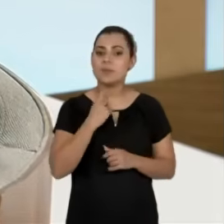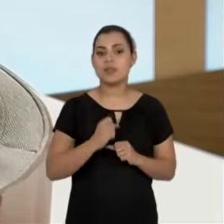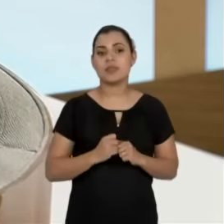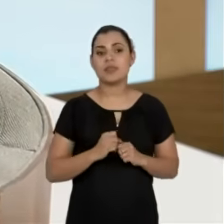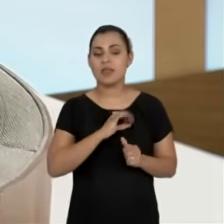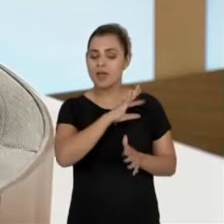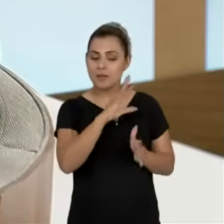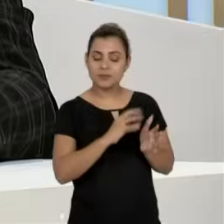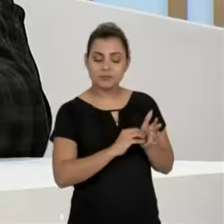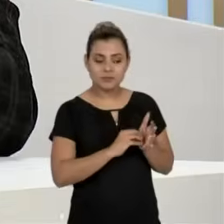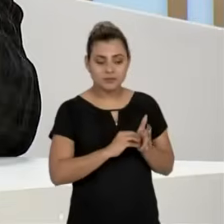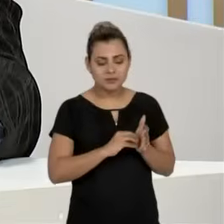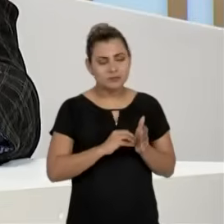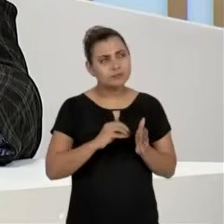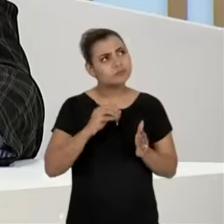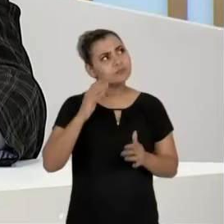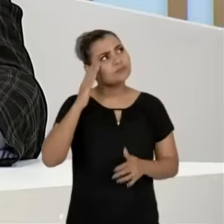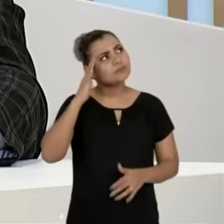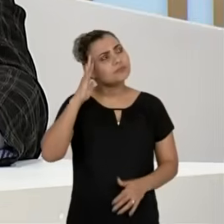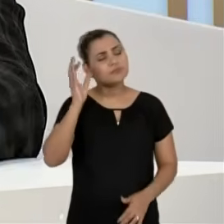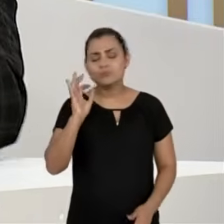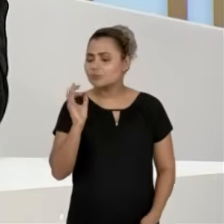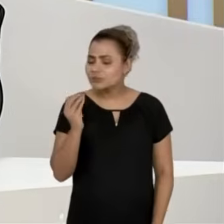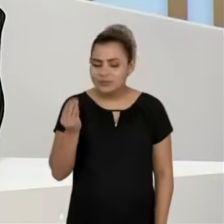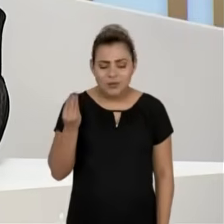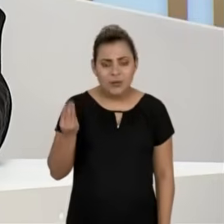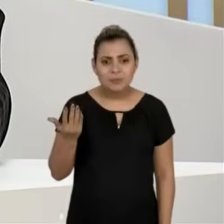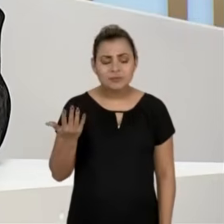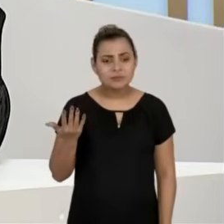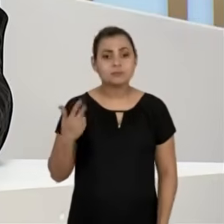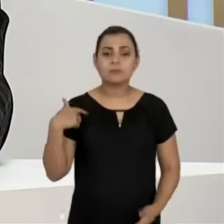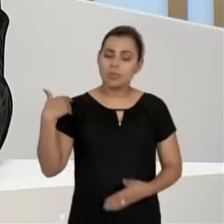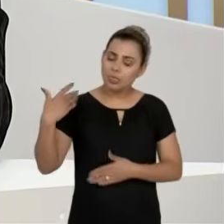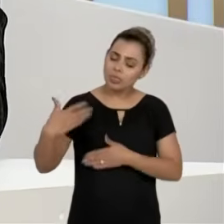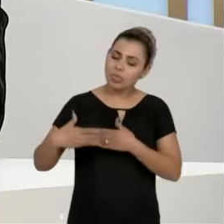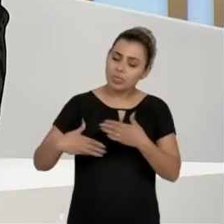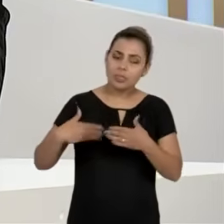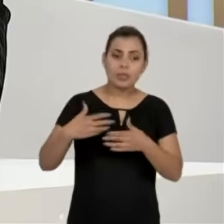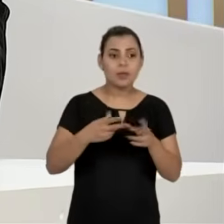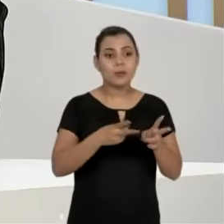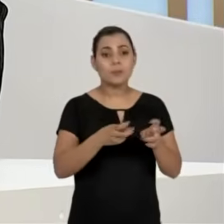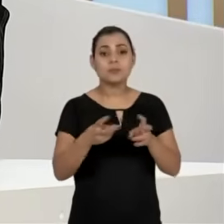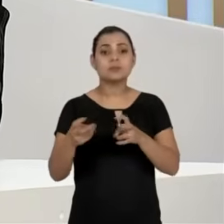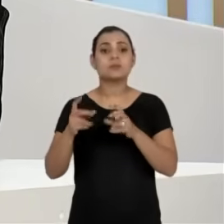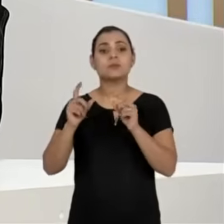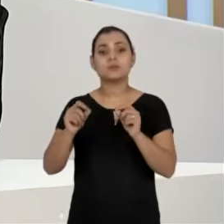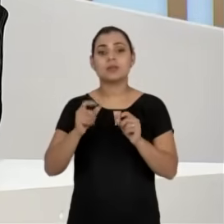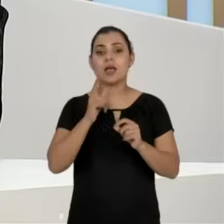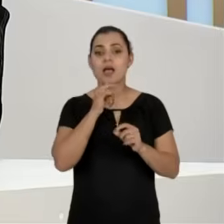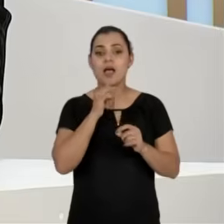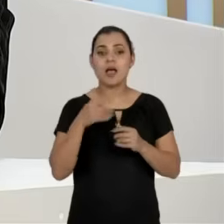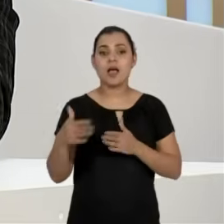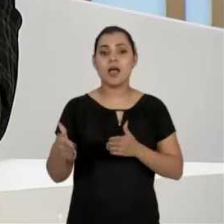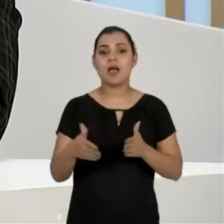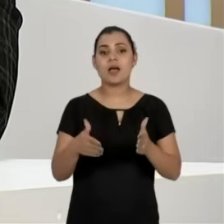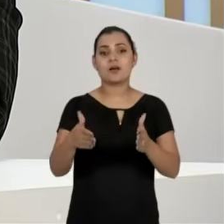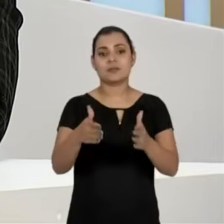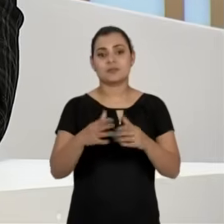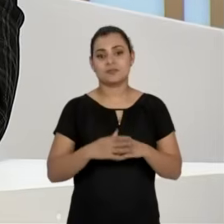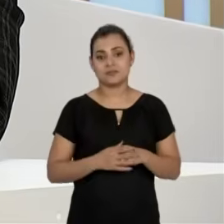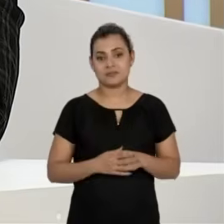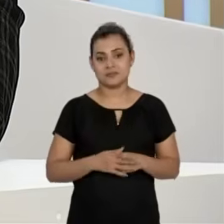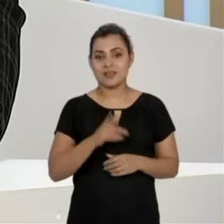E aí que eu entendi menos ainda. E depois de algum tempo eu percebi que eles estavam se referindo às águas. Eles se